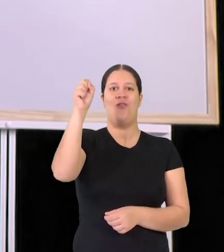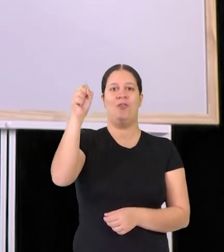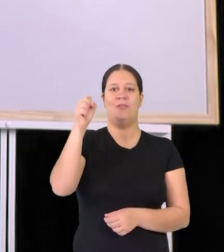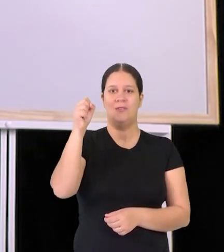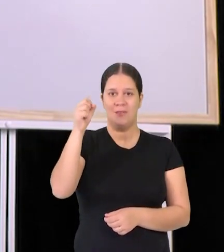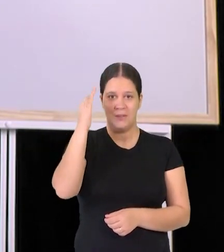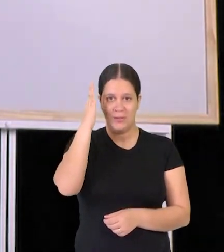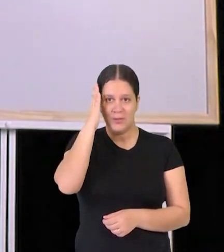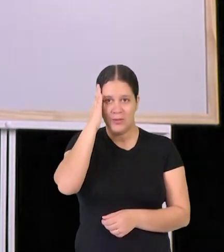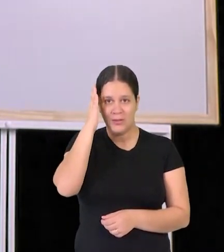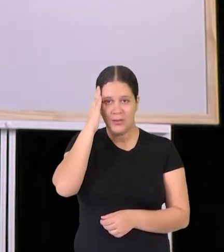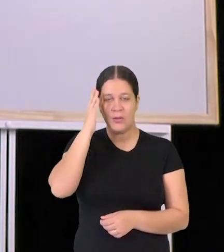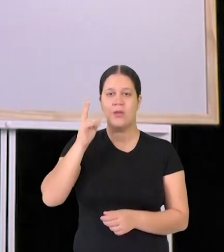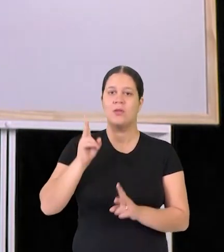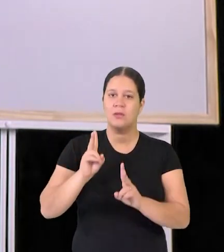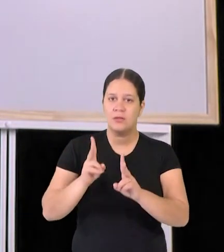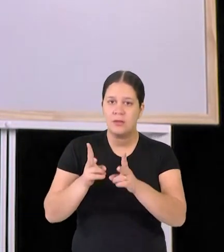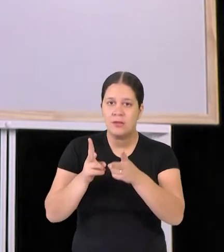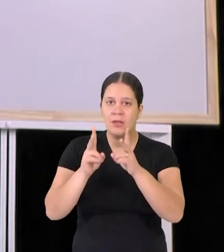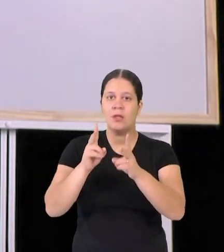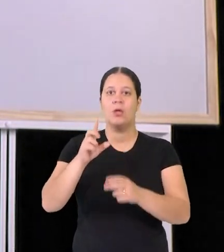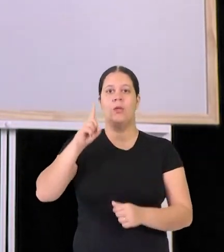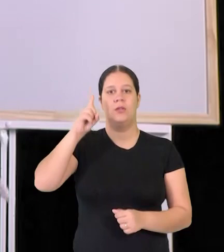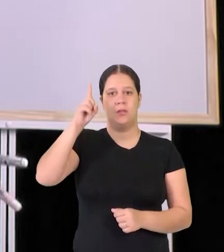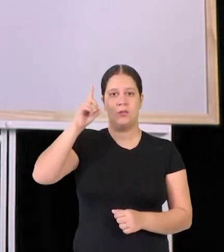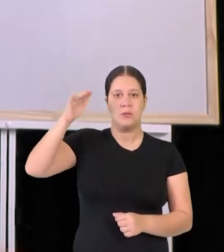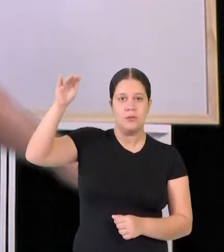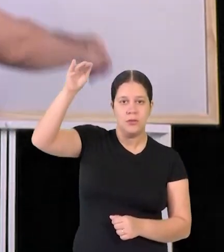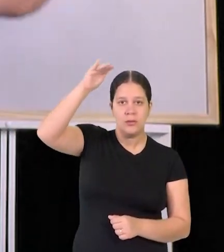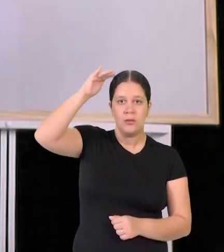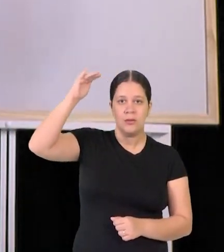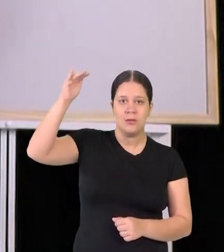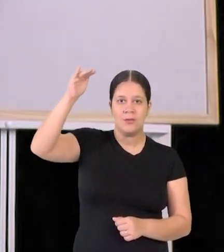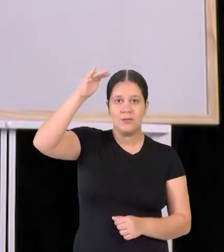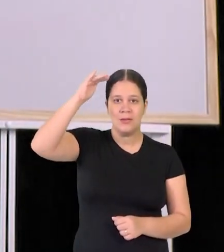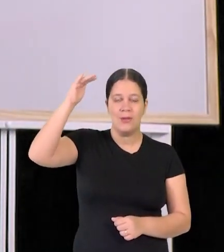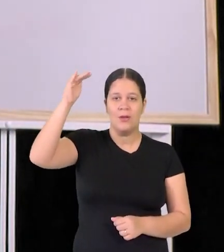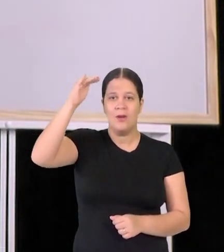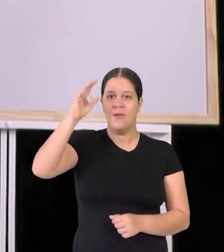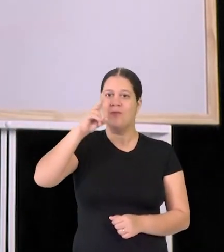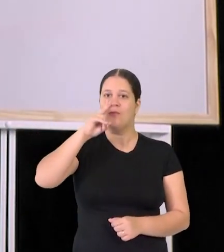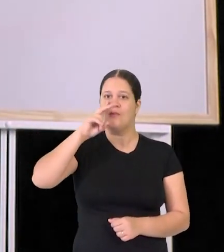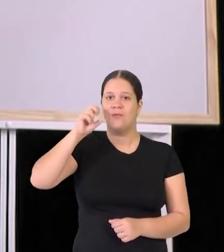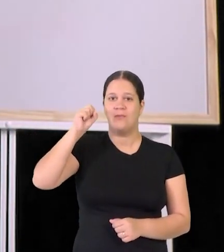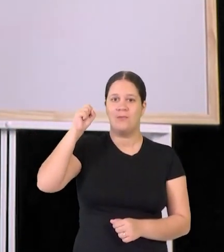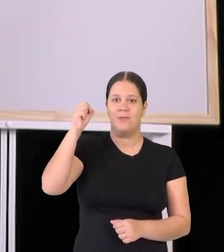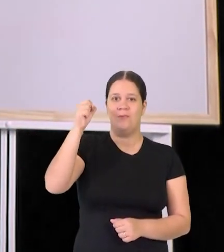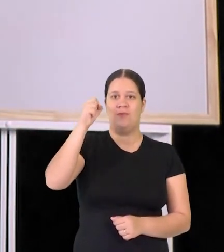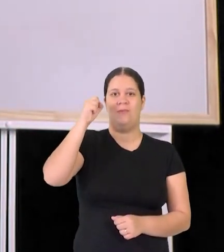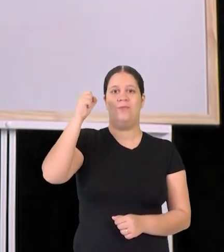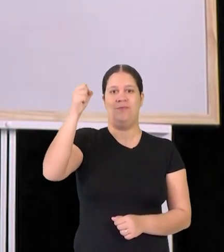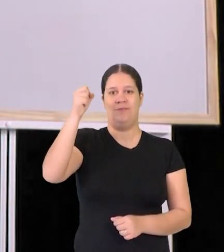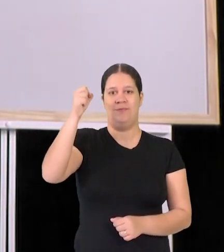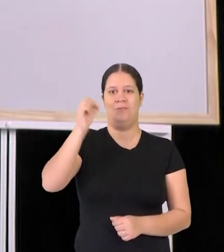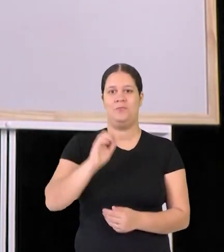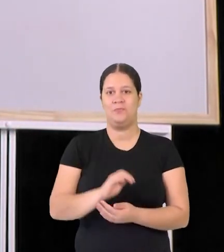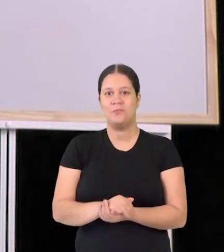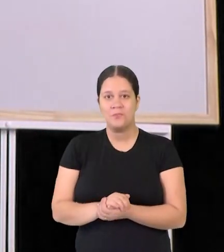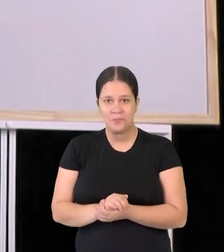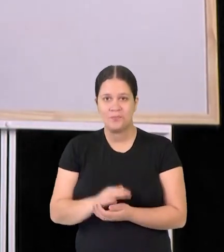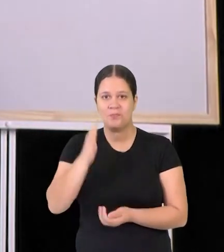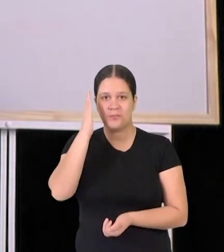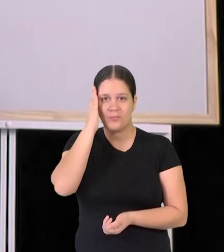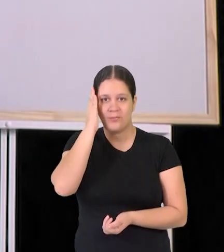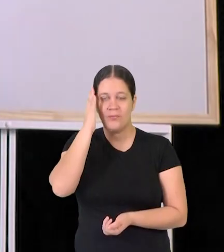Aumenta, beleza? Então é sempre colocada na parte superior para fazer o quê? Com que a pressão aumente,